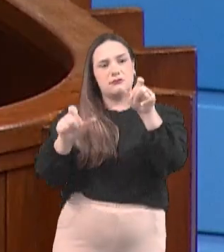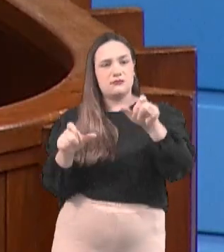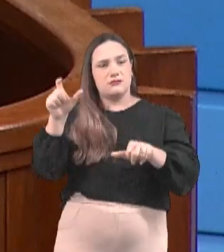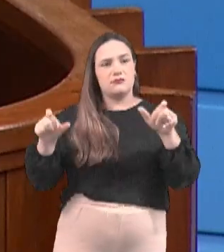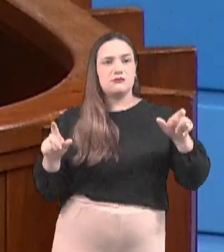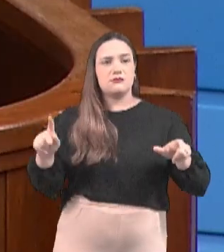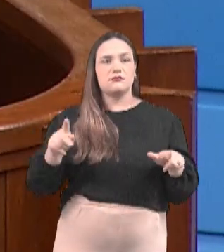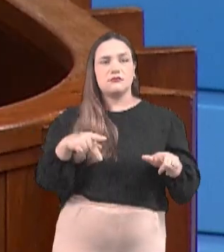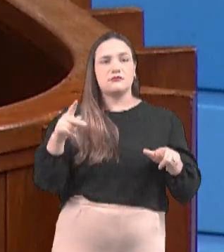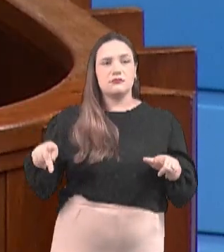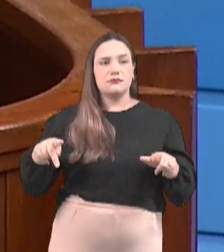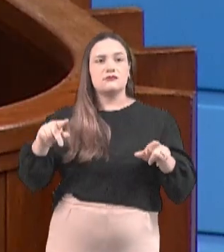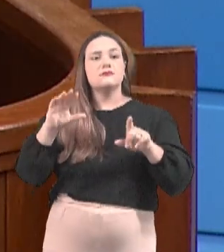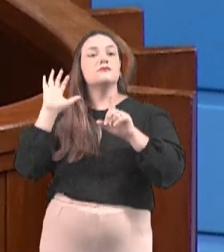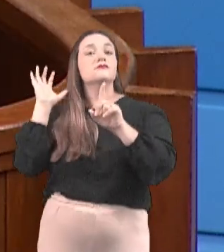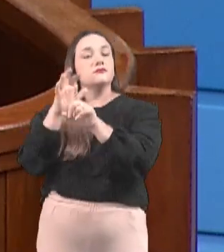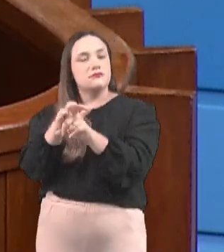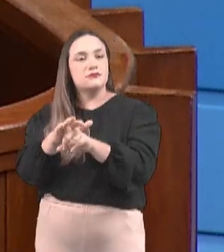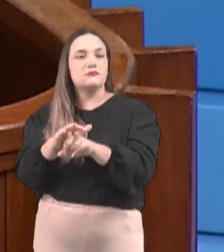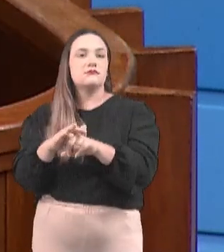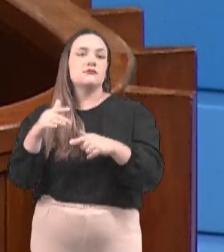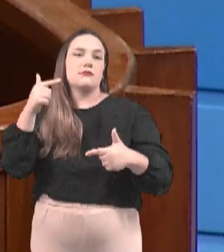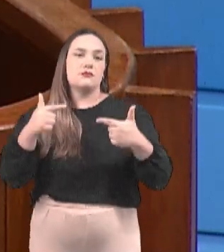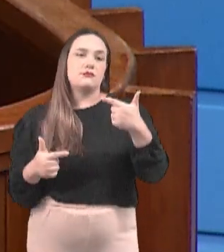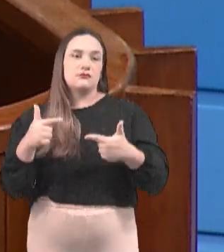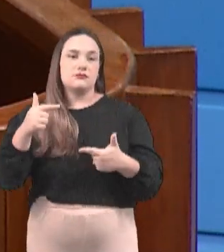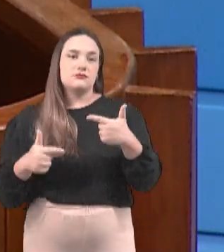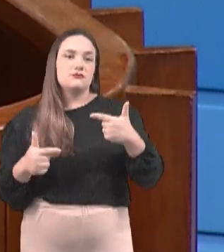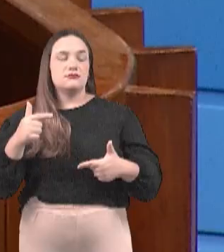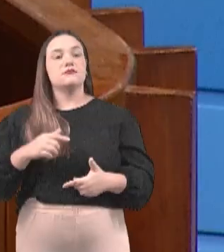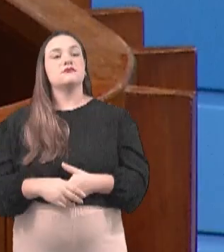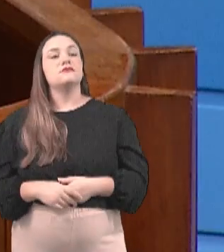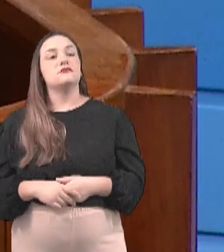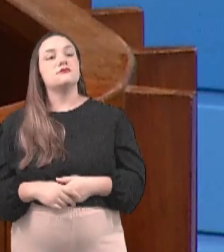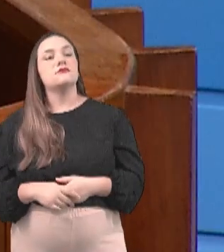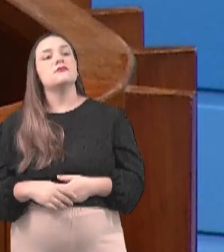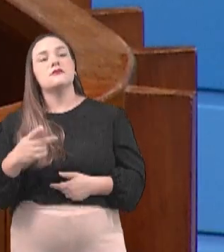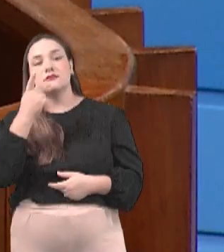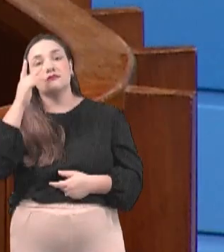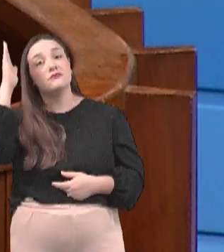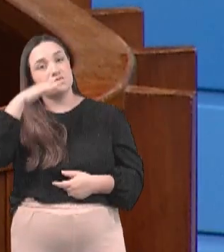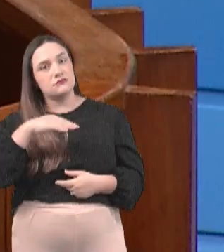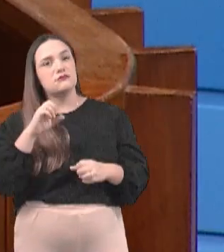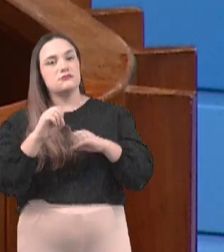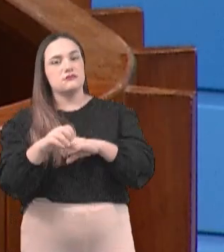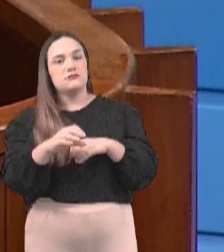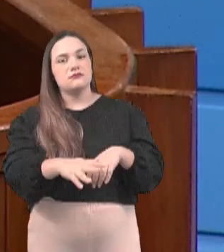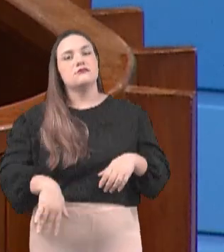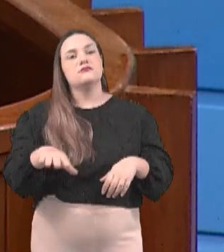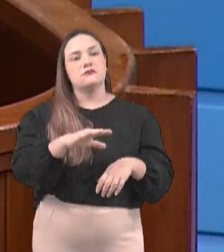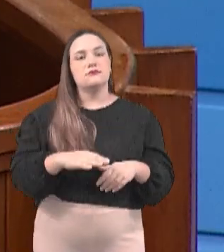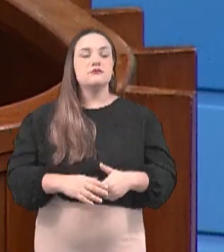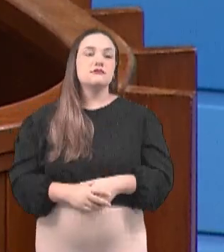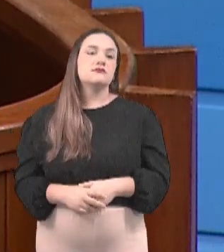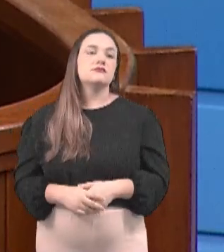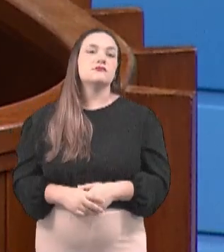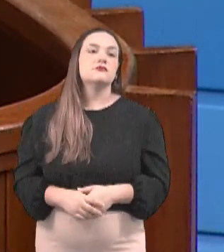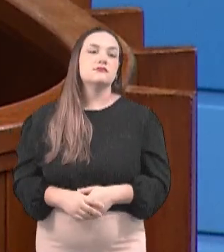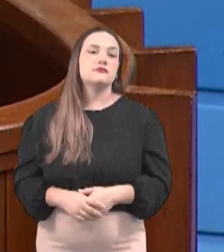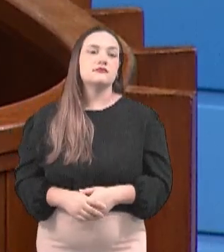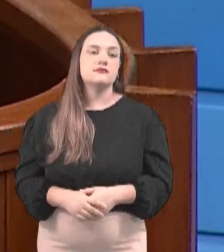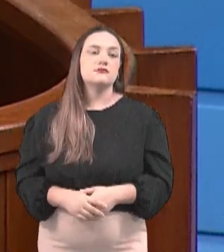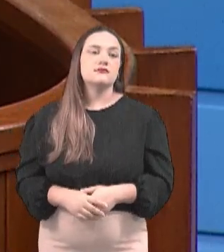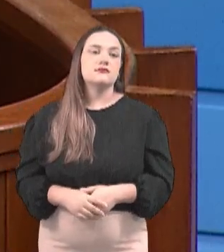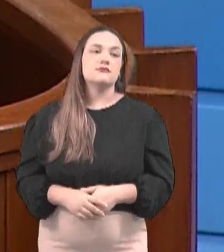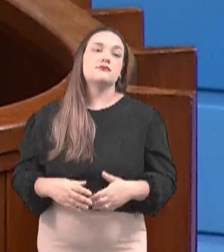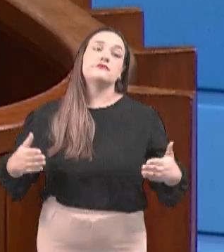ataques políticos aos professores, acusação à educação, e esses ataques começam a